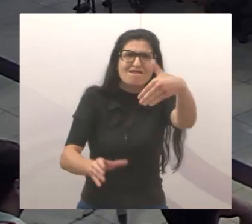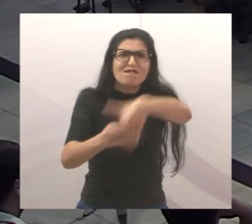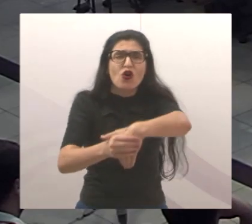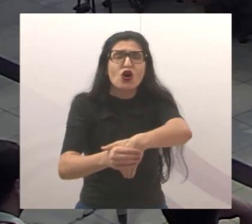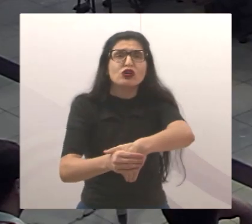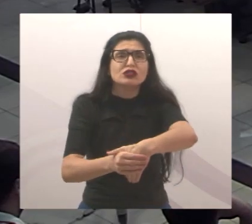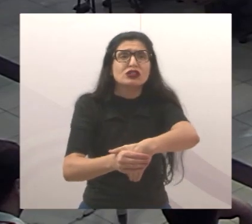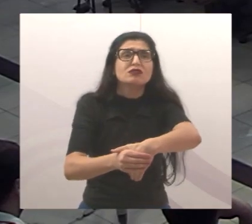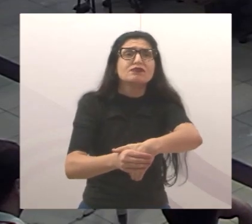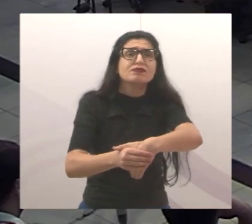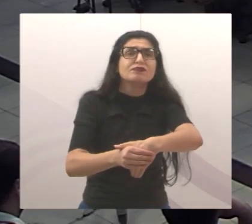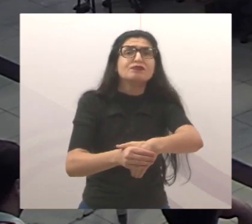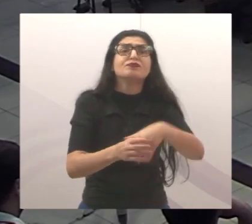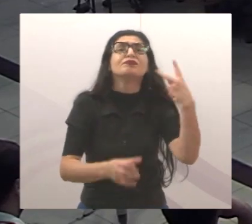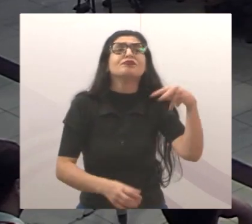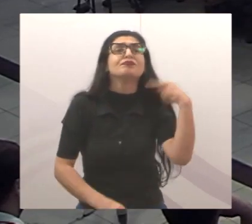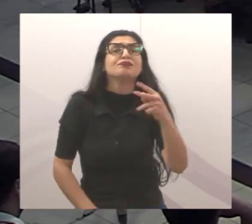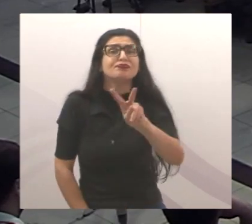Vereador Valmir,